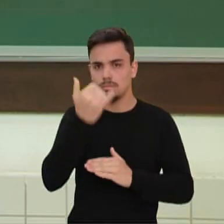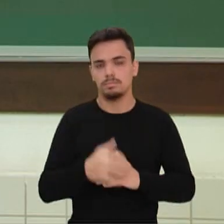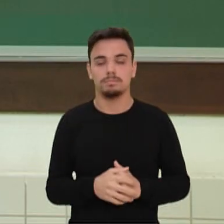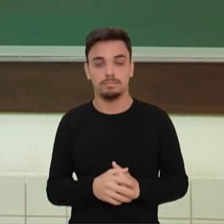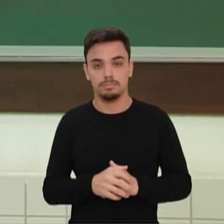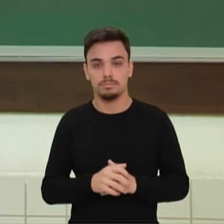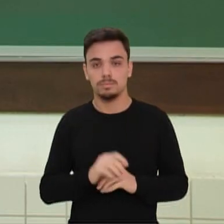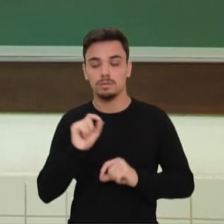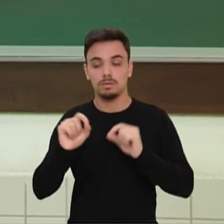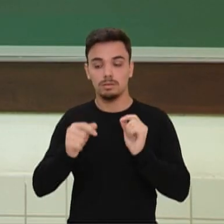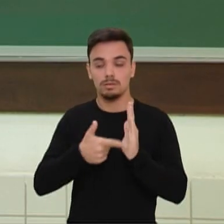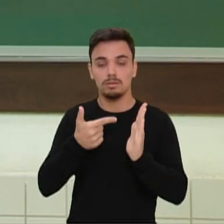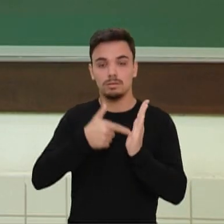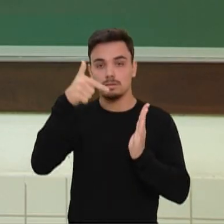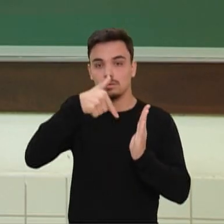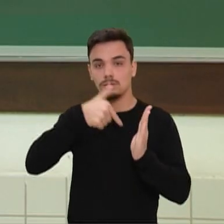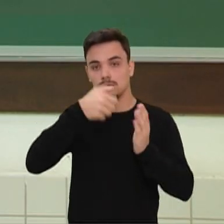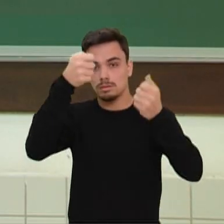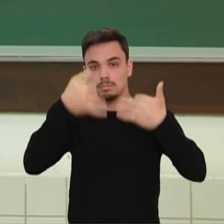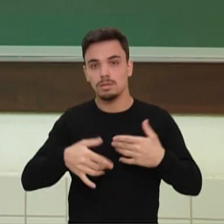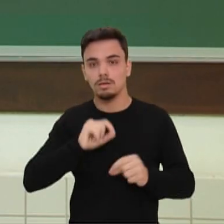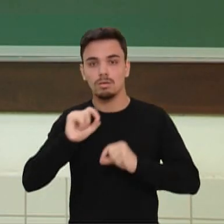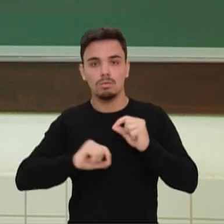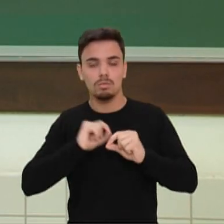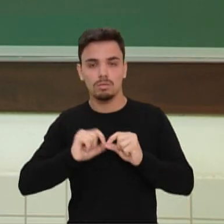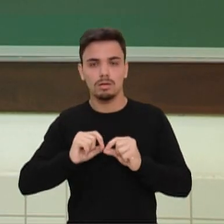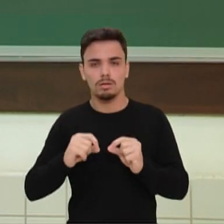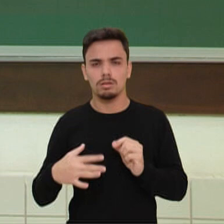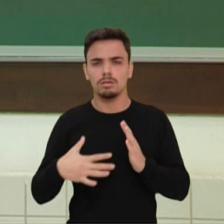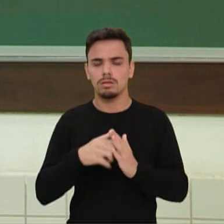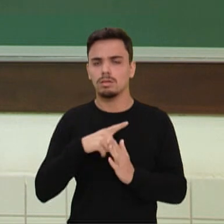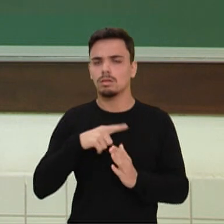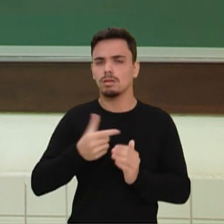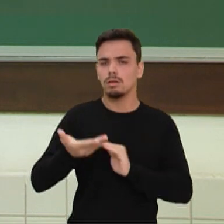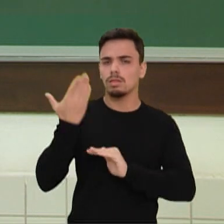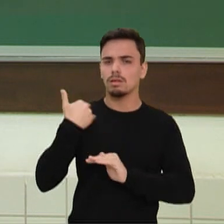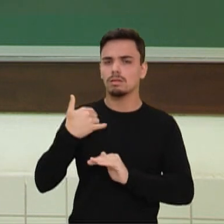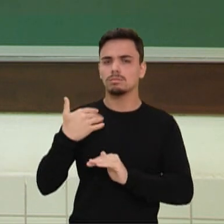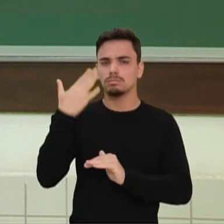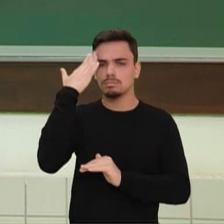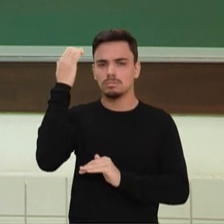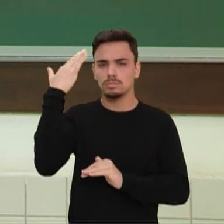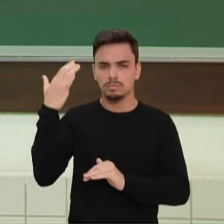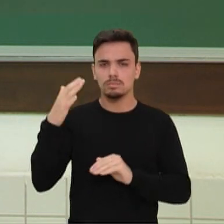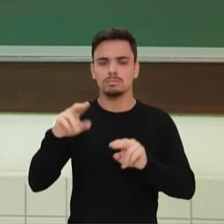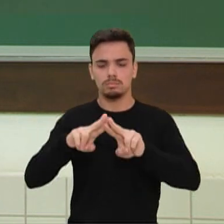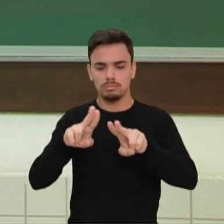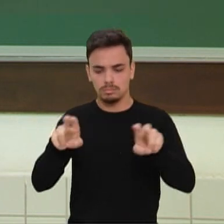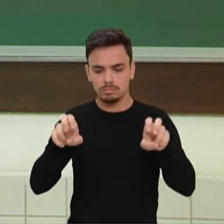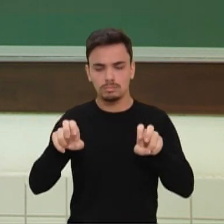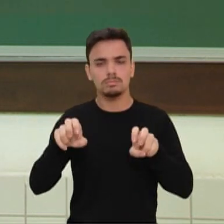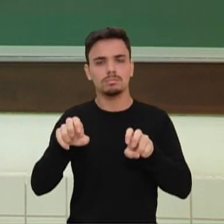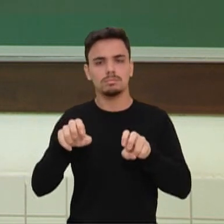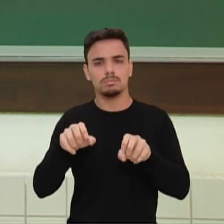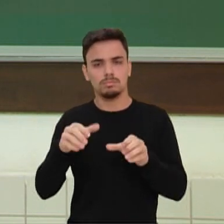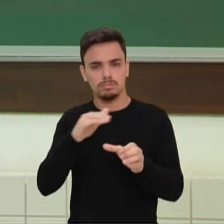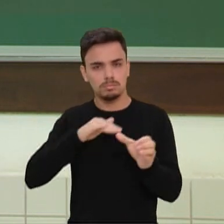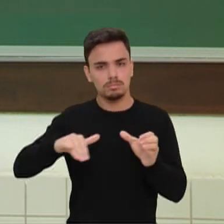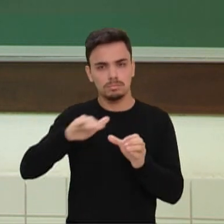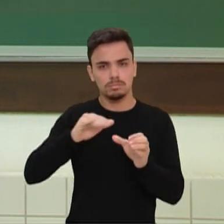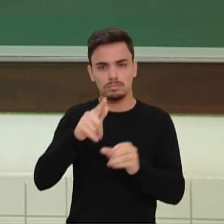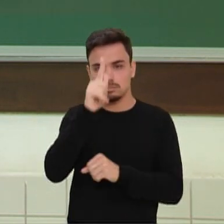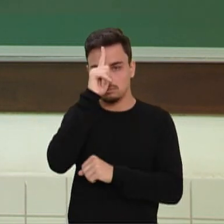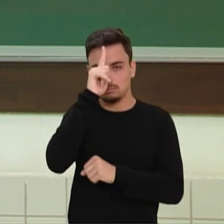ele vai dizer que a tragédia ela é o que está por trás do sucesso da civilização grega. O que fez com que